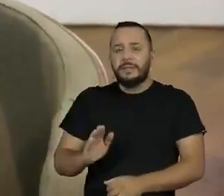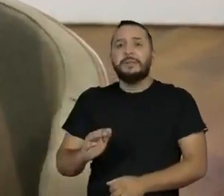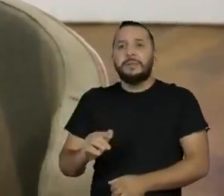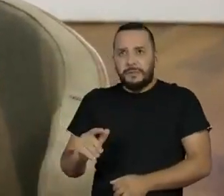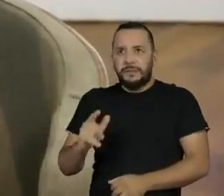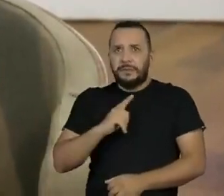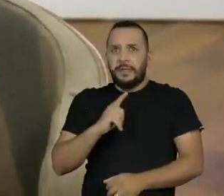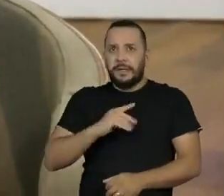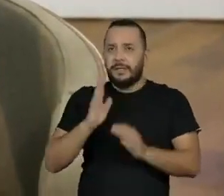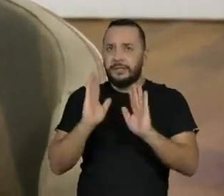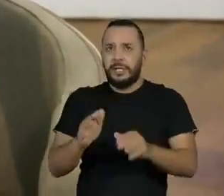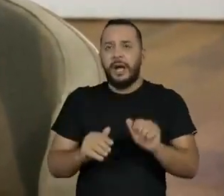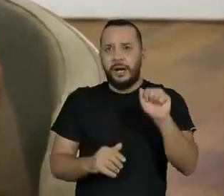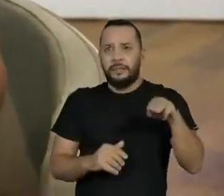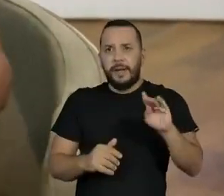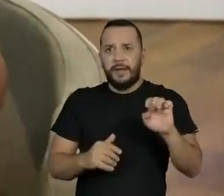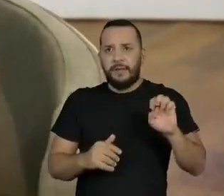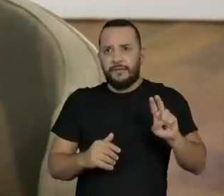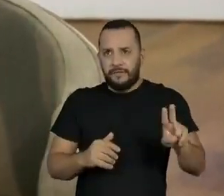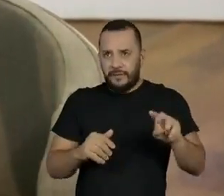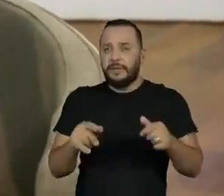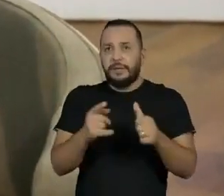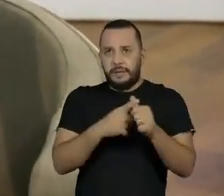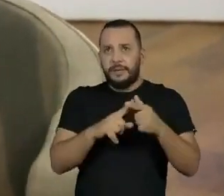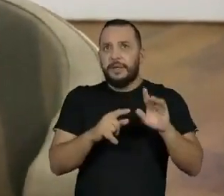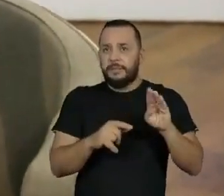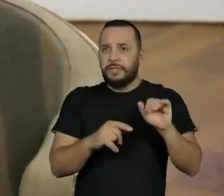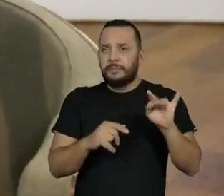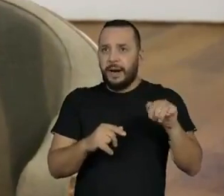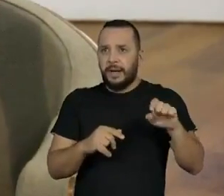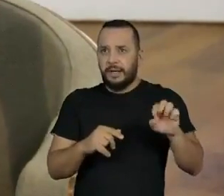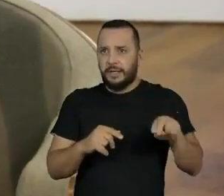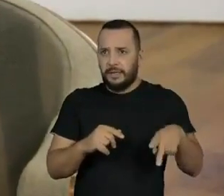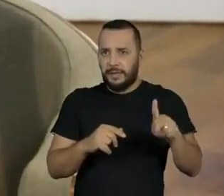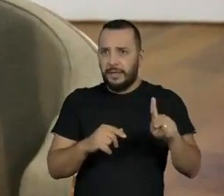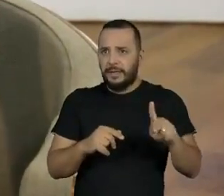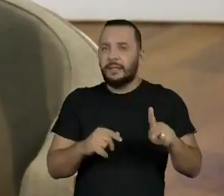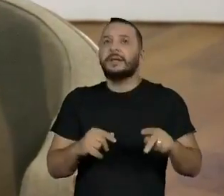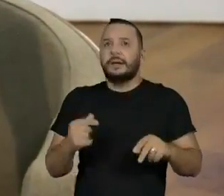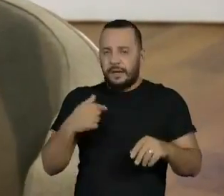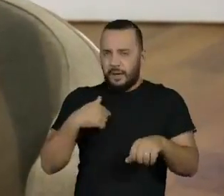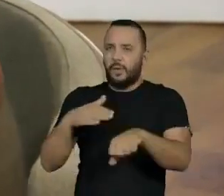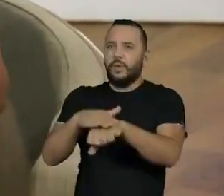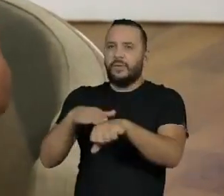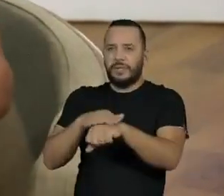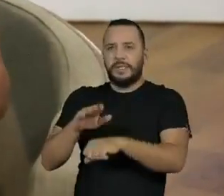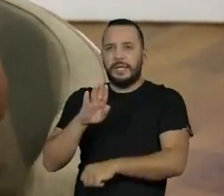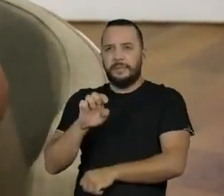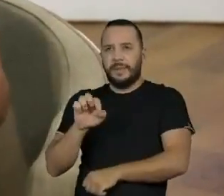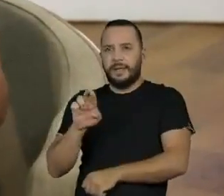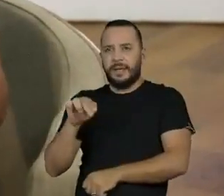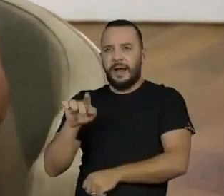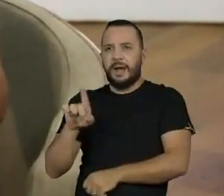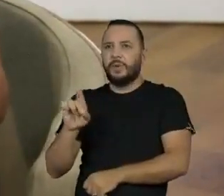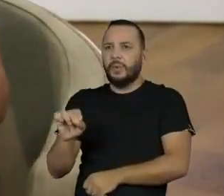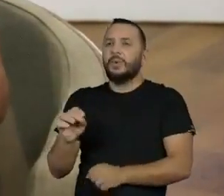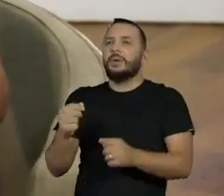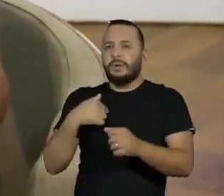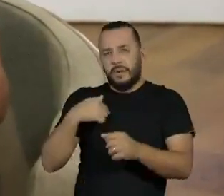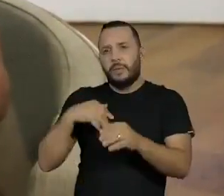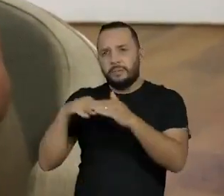um benchmark, é muito boa. E aí eu fui atrás deles. E eu me encontrei com o Bernardo Paiva, o CEO, e falei, eu queria uma